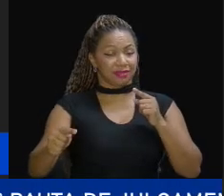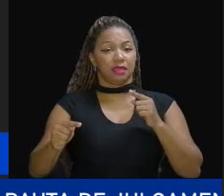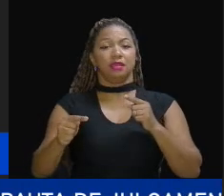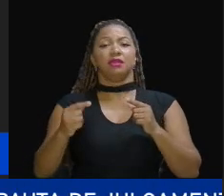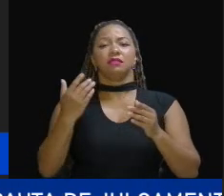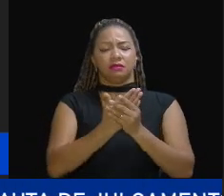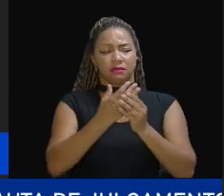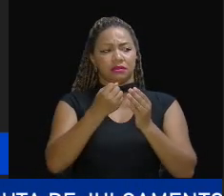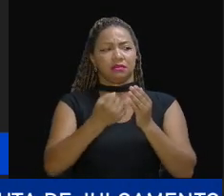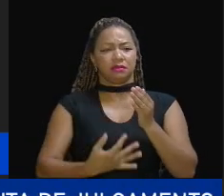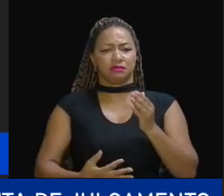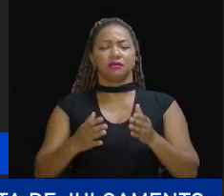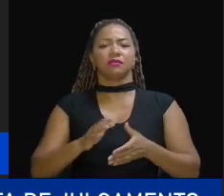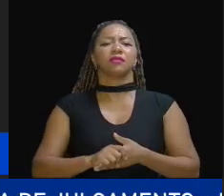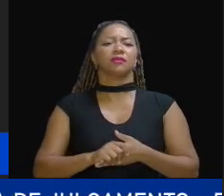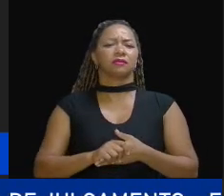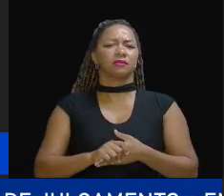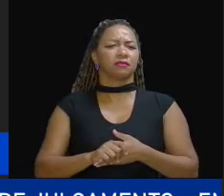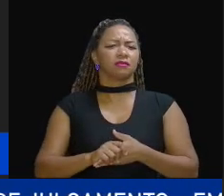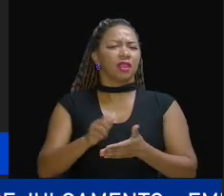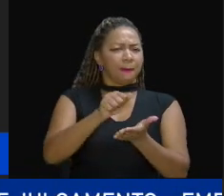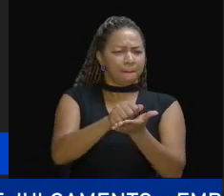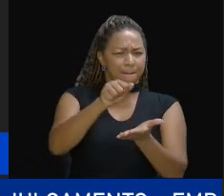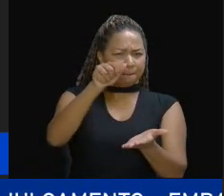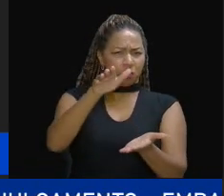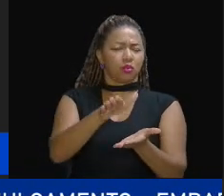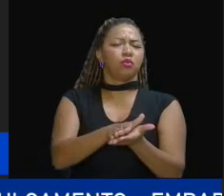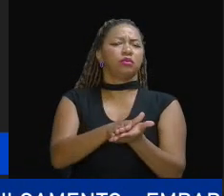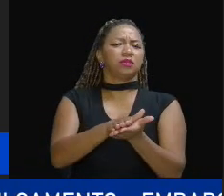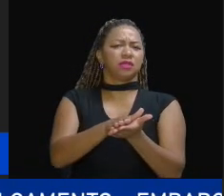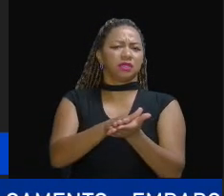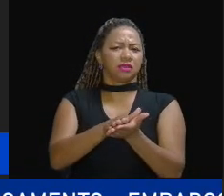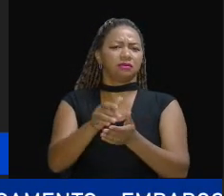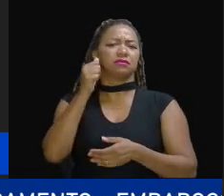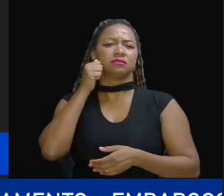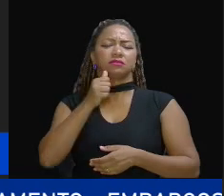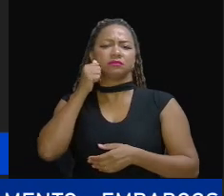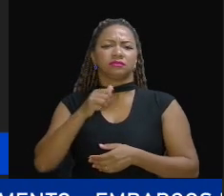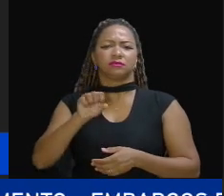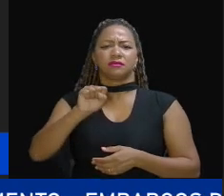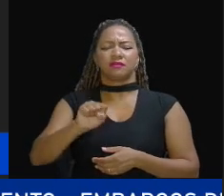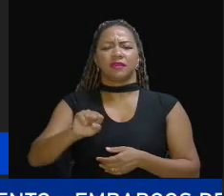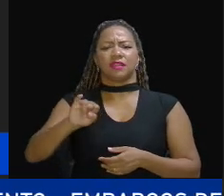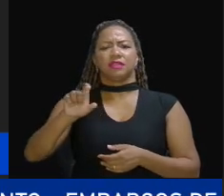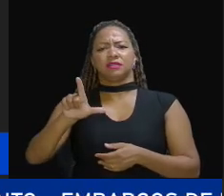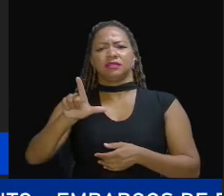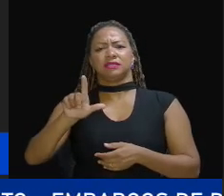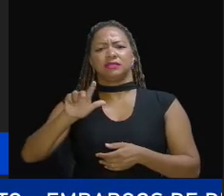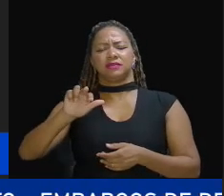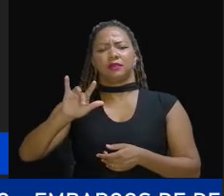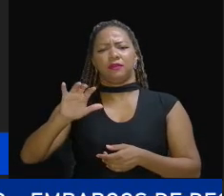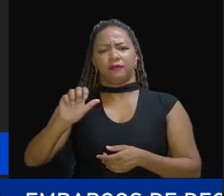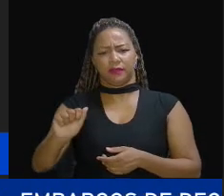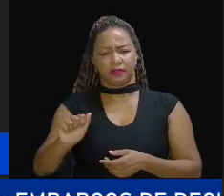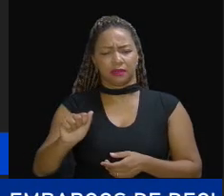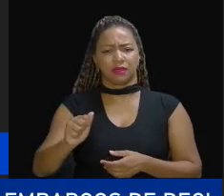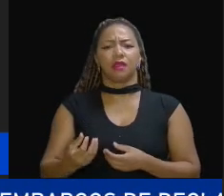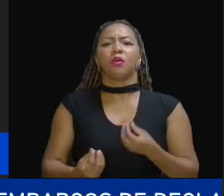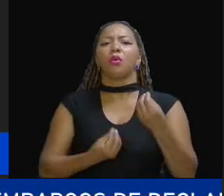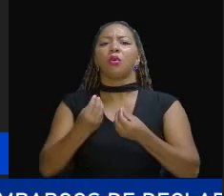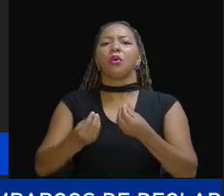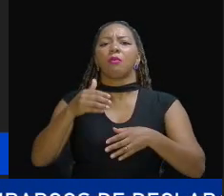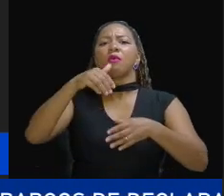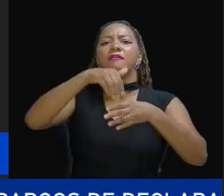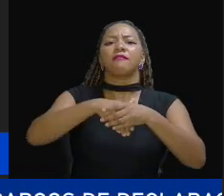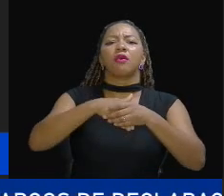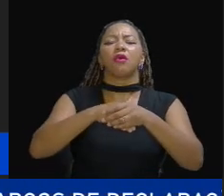os embargos Exatamente. e impôs multa em relação à embargante Silvia Nobre Lopes. Isso.